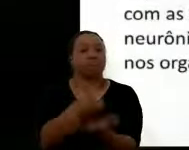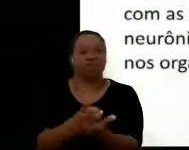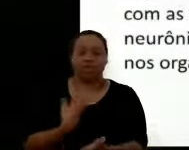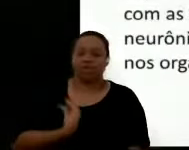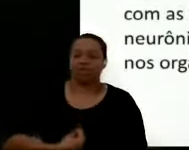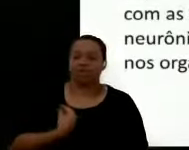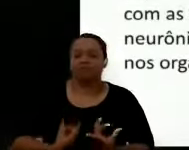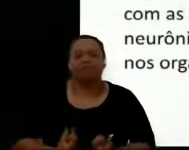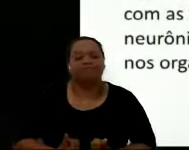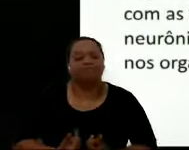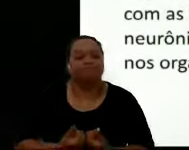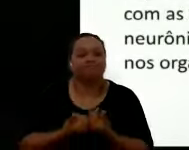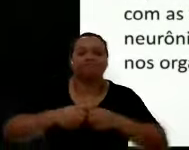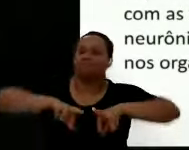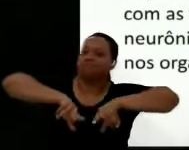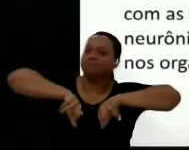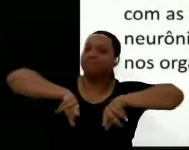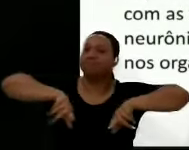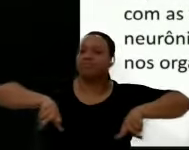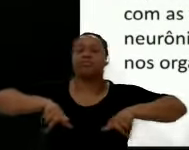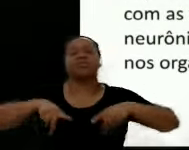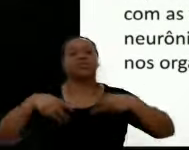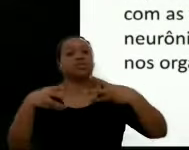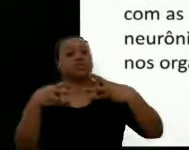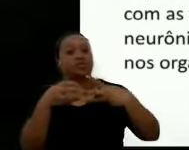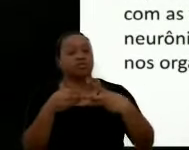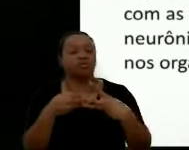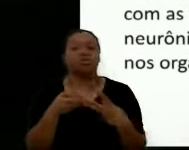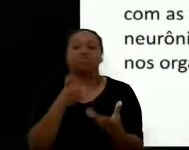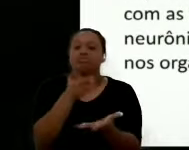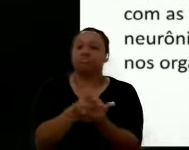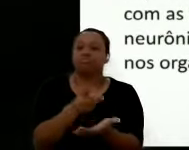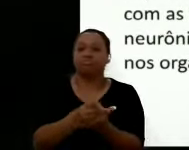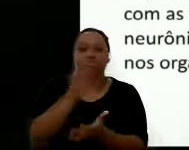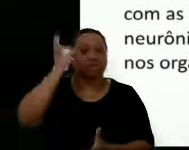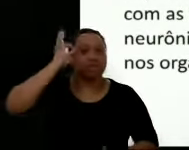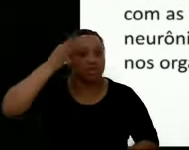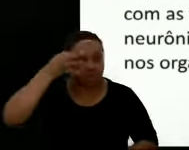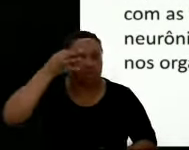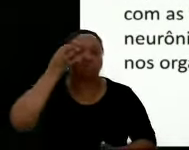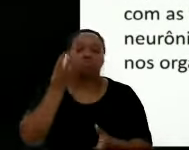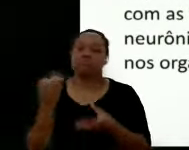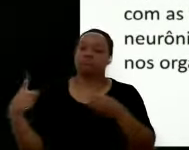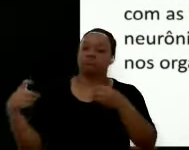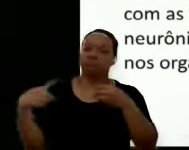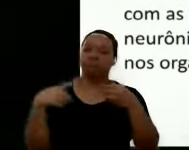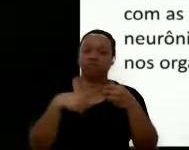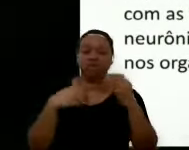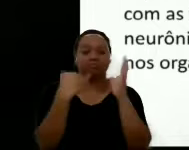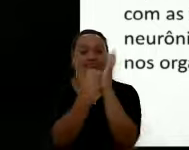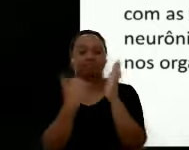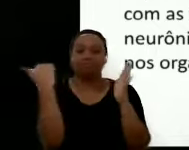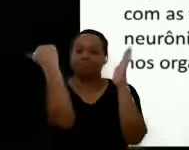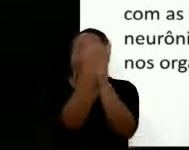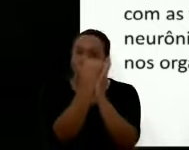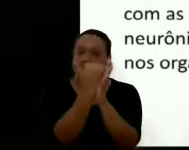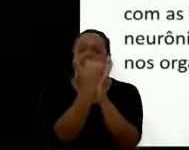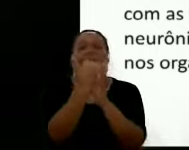Células permanentes duram toda a vida. Resultam de uma diferenciação celular muito precoce no